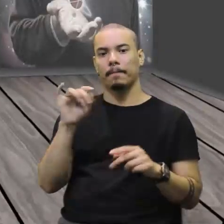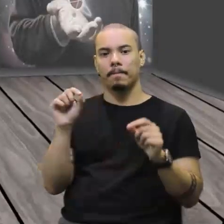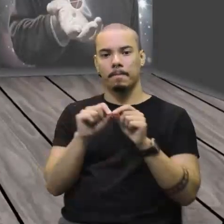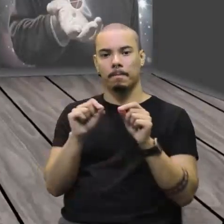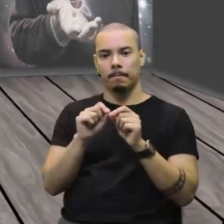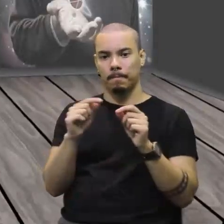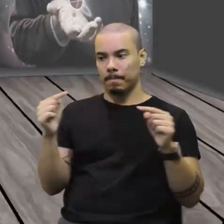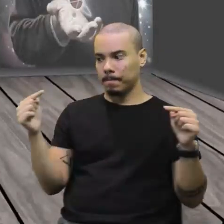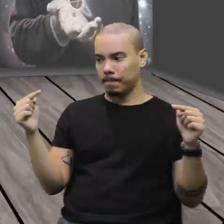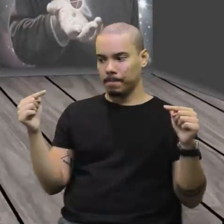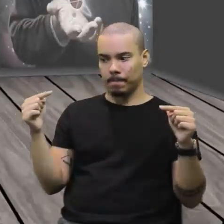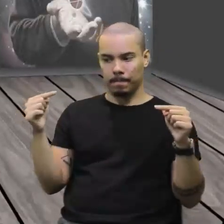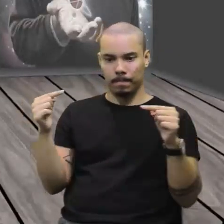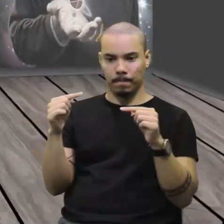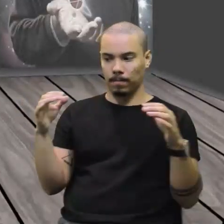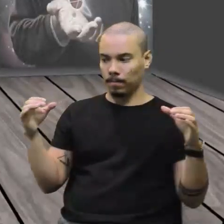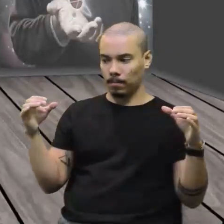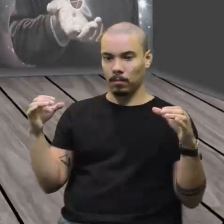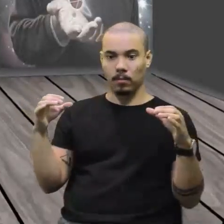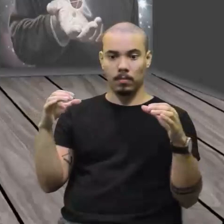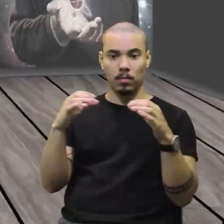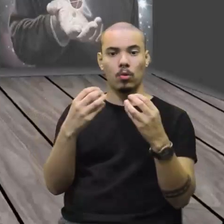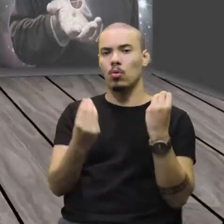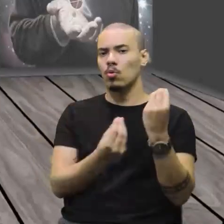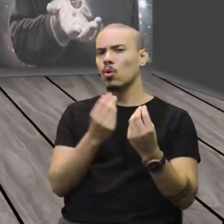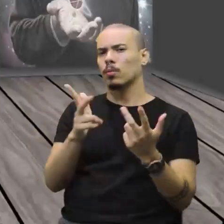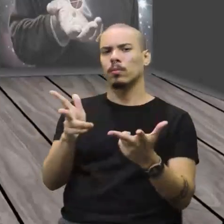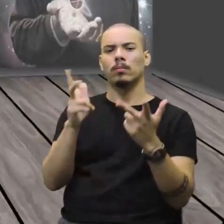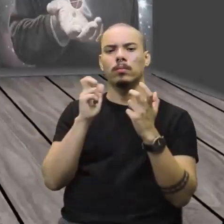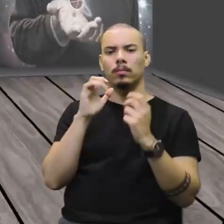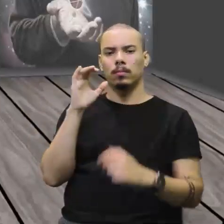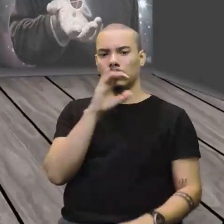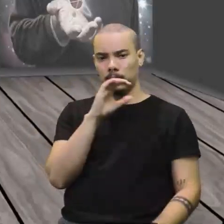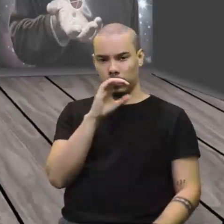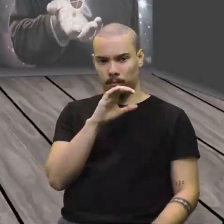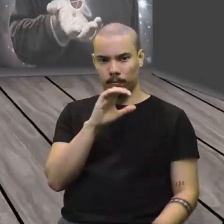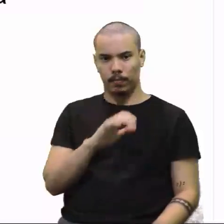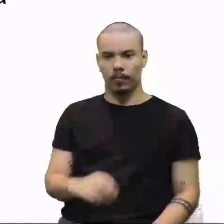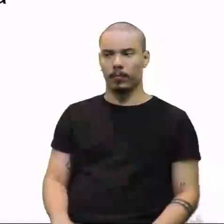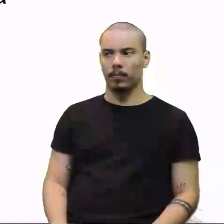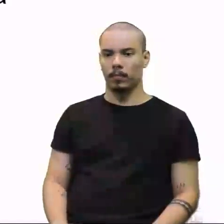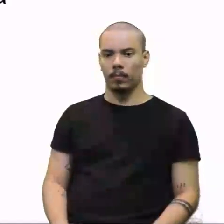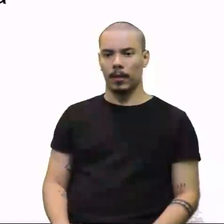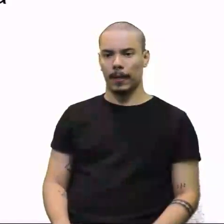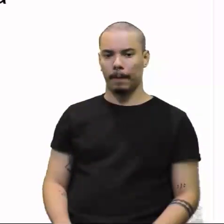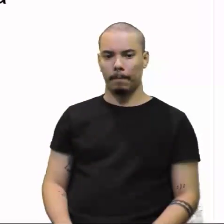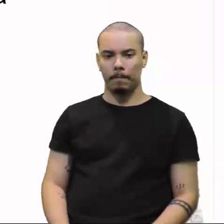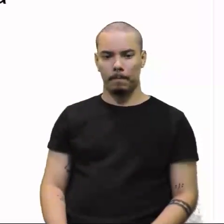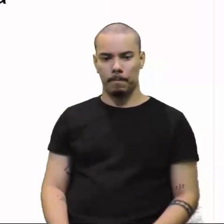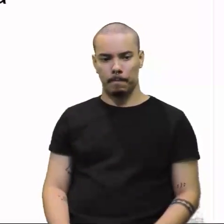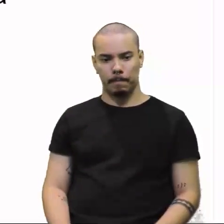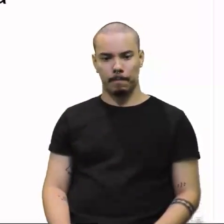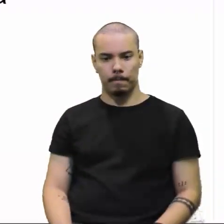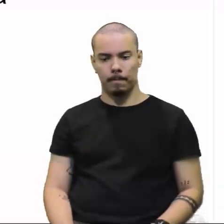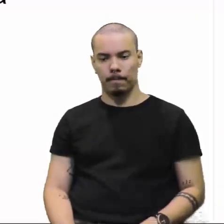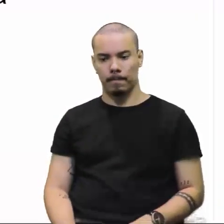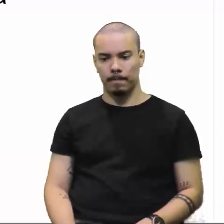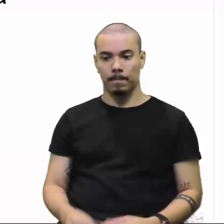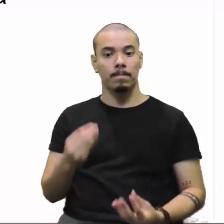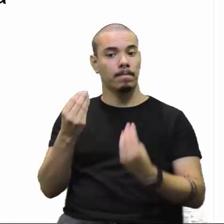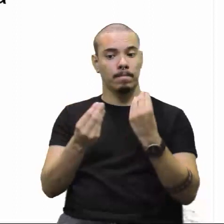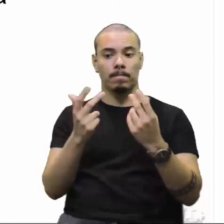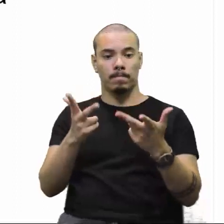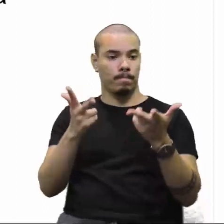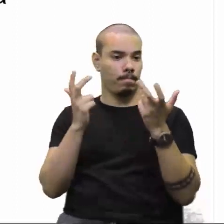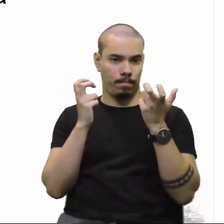Estão vendo aqui, ó. Então, como que é percebida a velocidade ali? Vamos lá? Velocidade da luz, né? Isso. Como é percebida